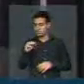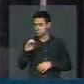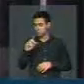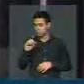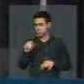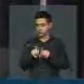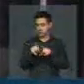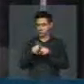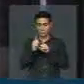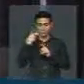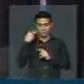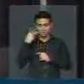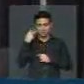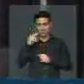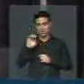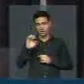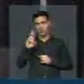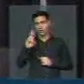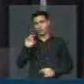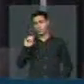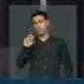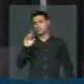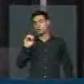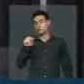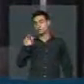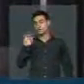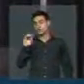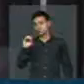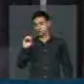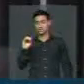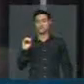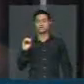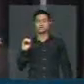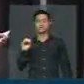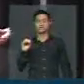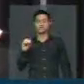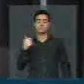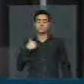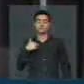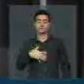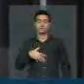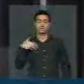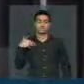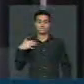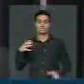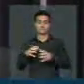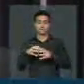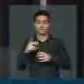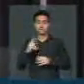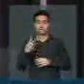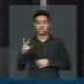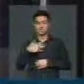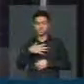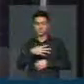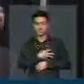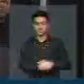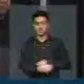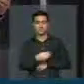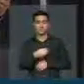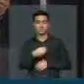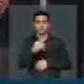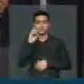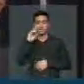o vereador Eurico Neto, do município de Partido Alferes, e que eu tenho a honra, é do Partido Verde também, meu filho.